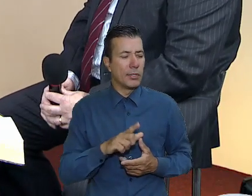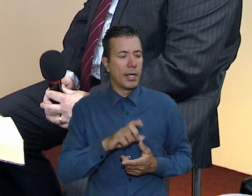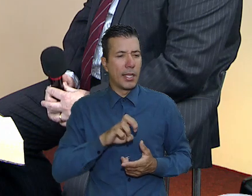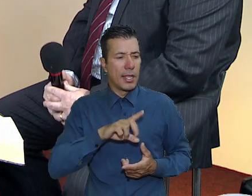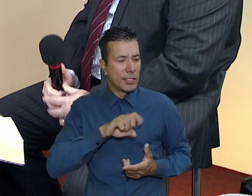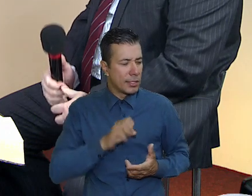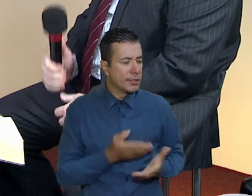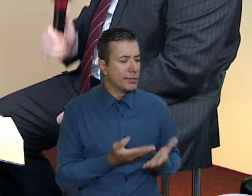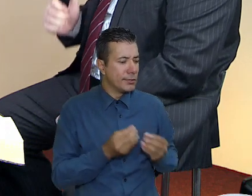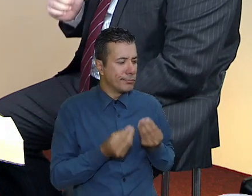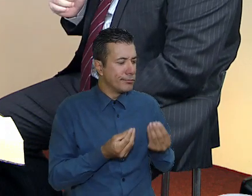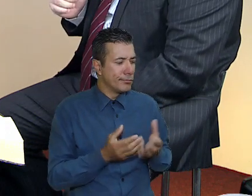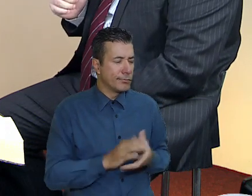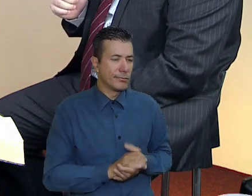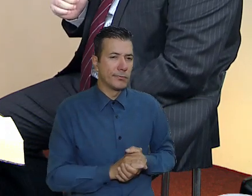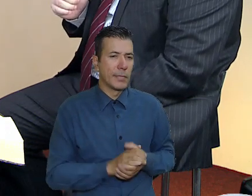fazer